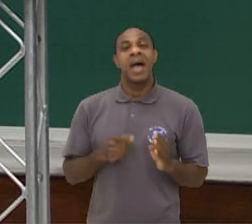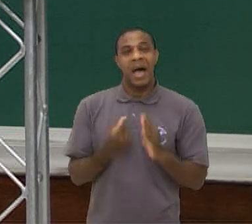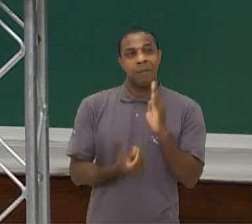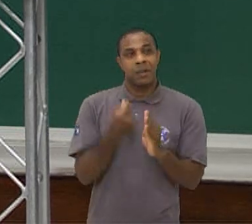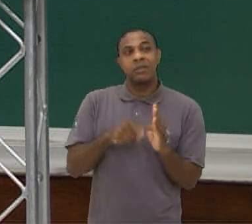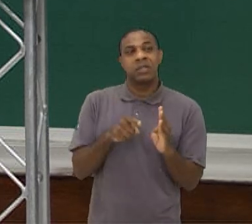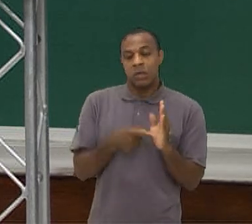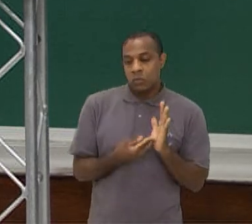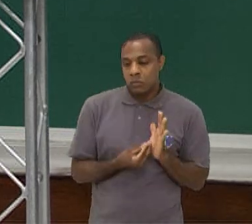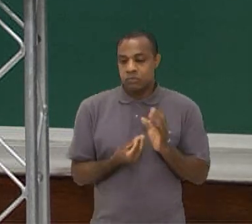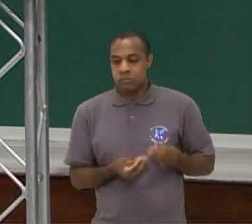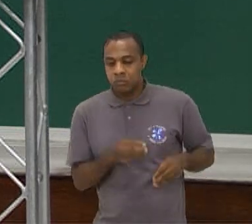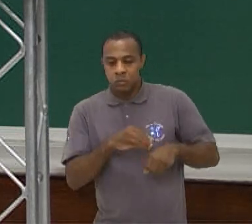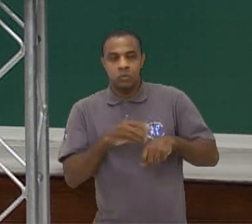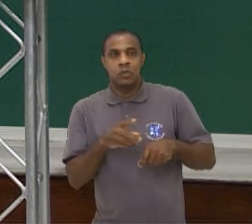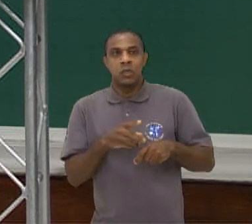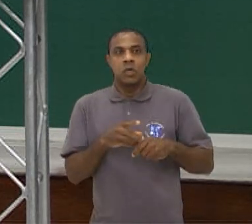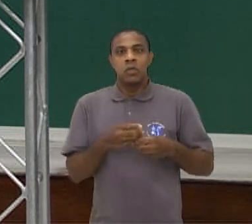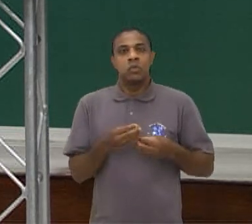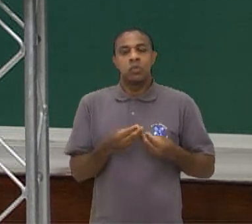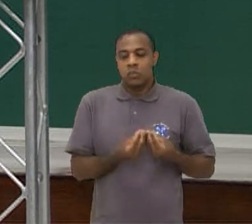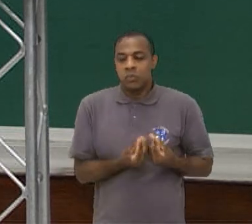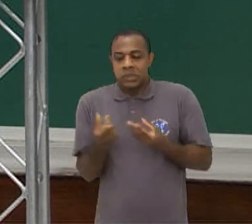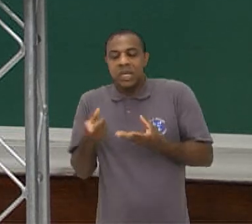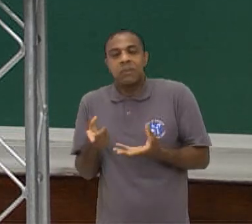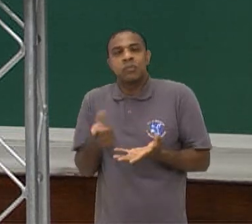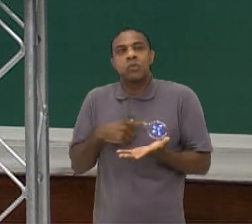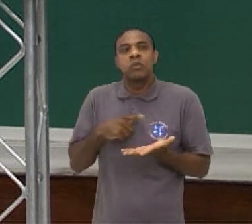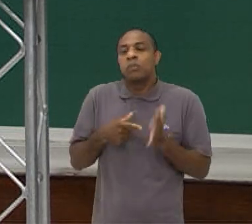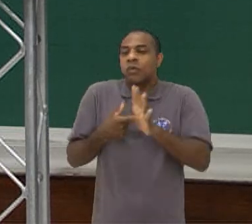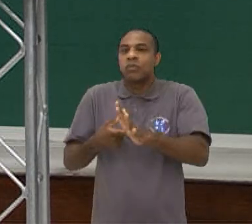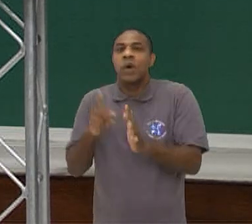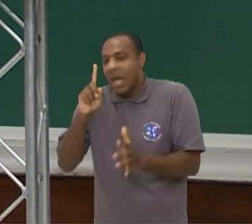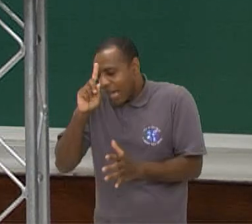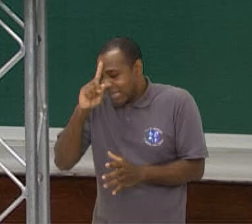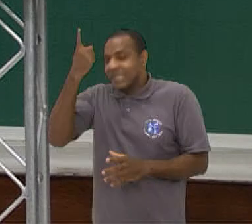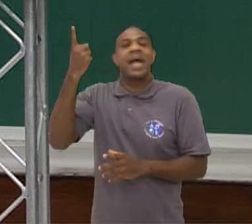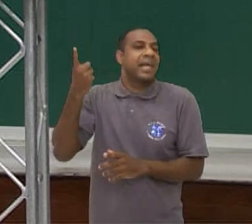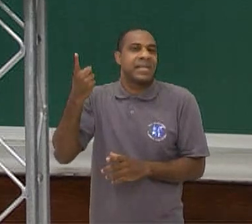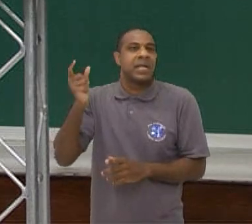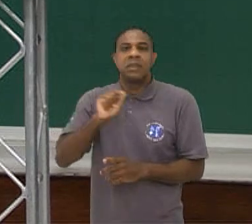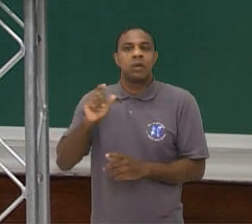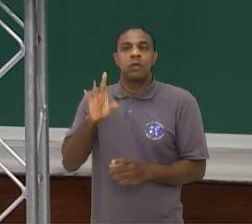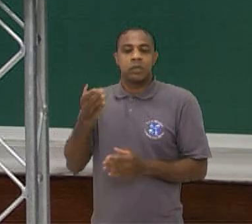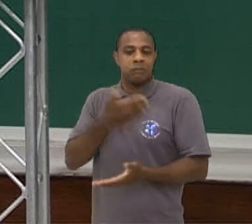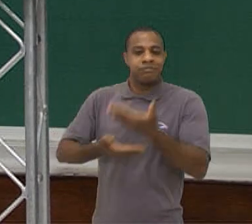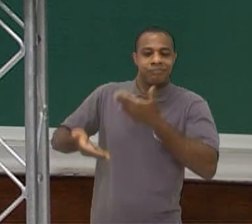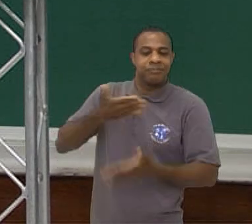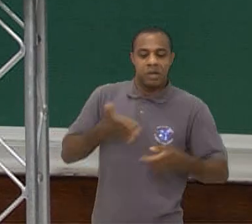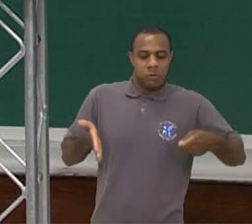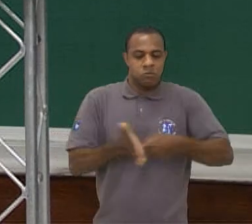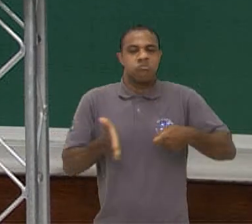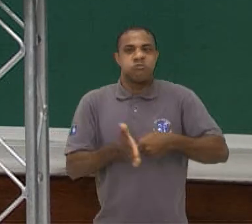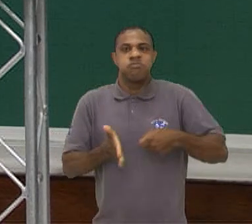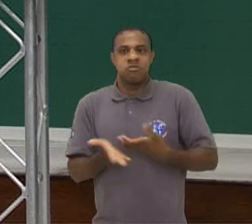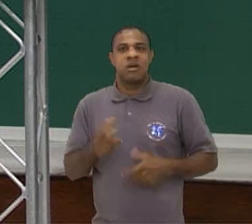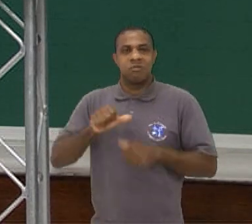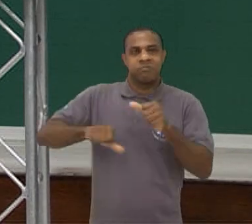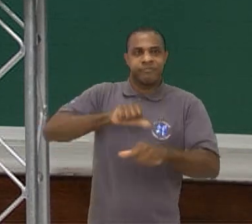para os trabalhadores as suas ideias de igualdade, liberdade e fraternidade. Ela apenas trocou um tipo de opressão por